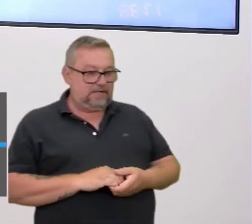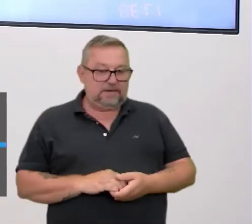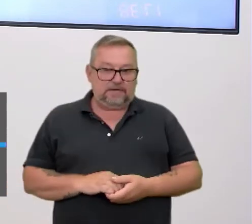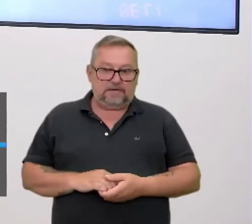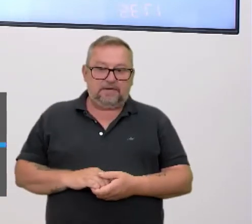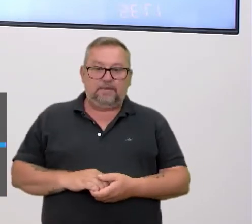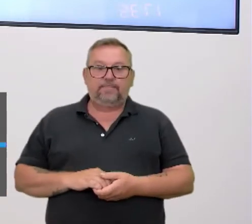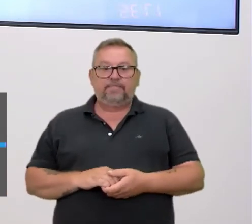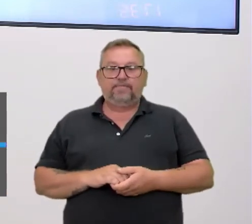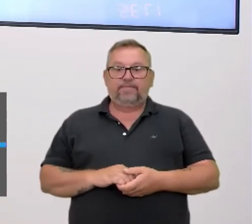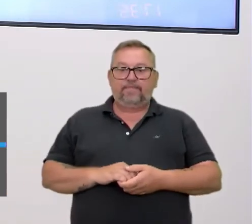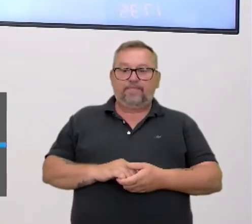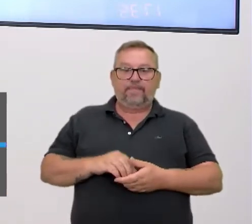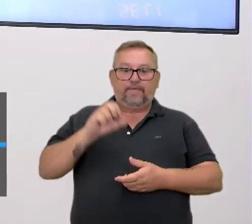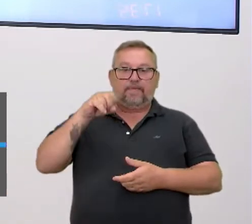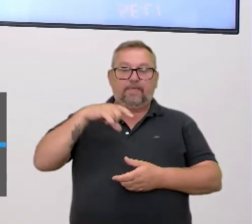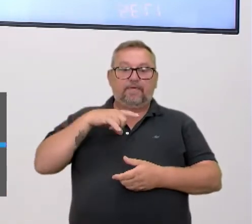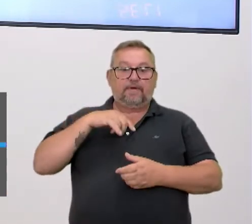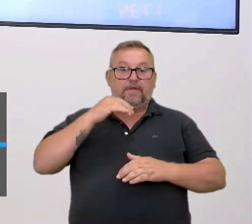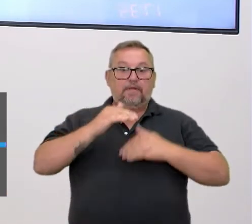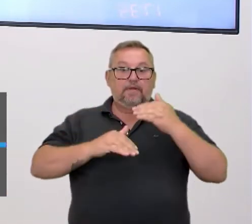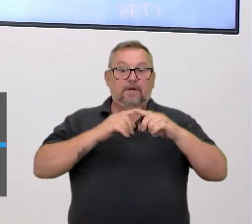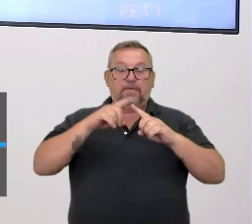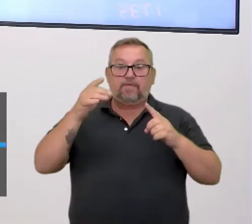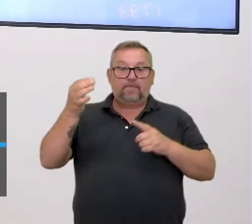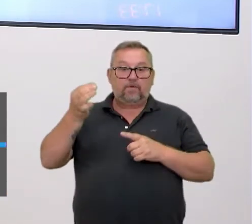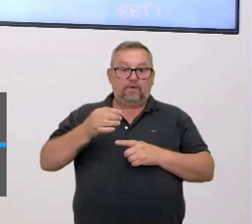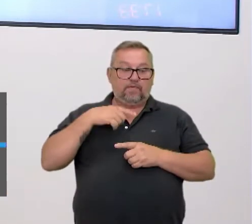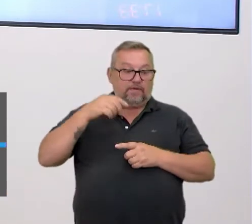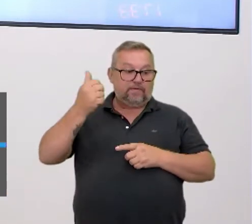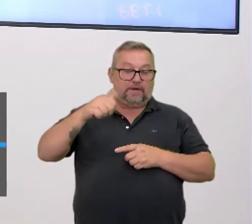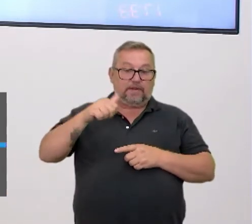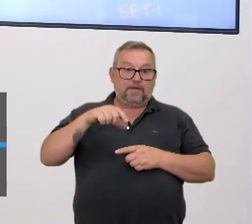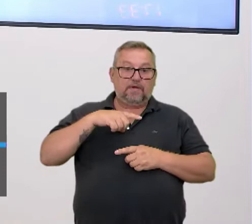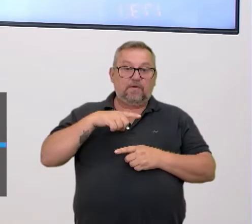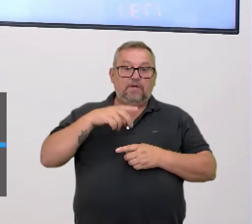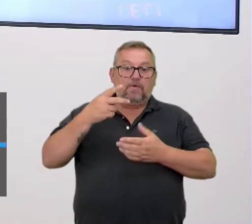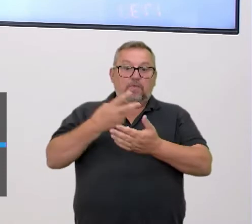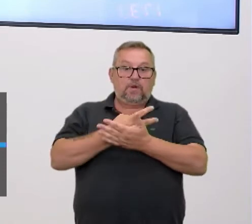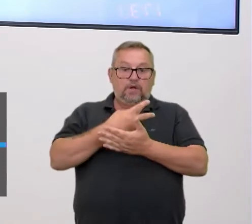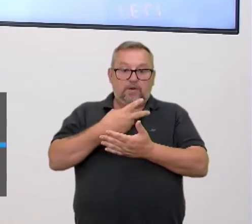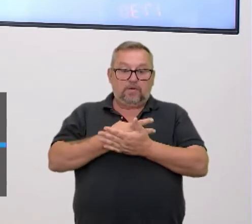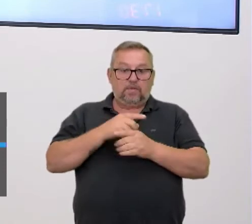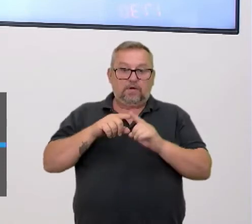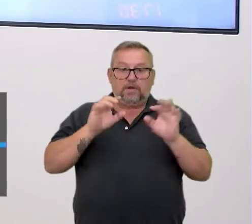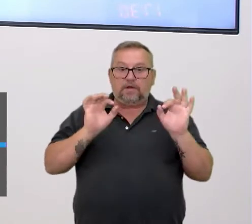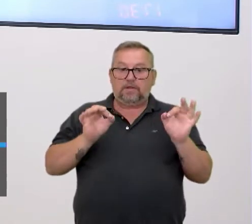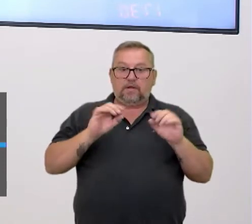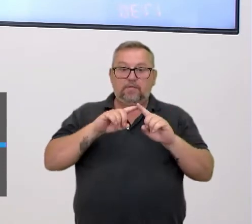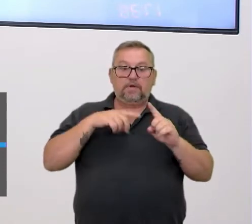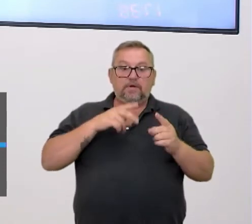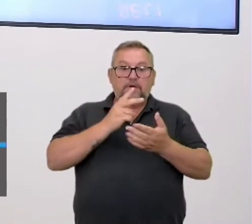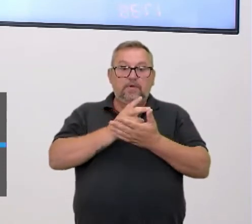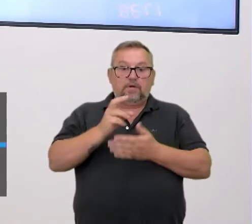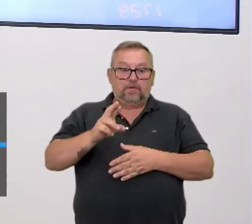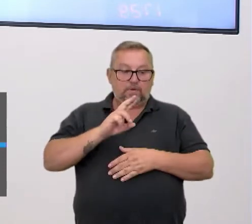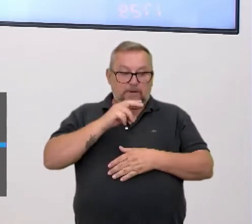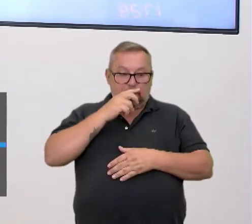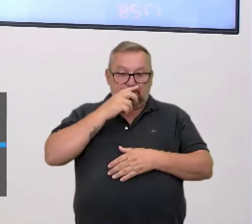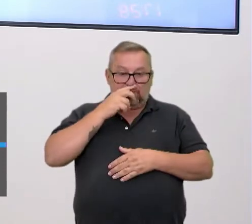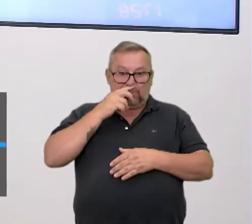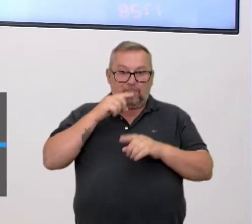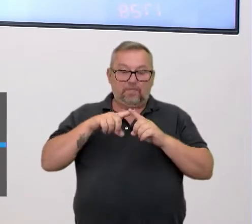bacana. Se essas etapas não forem corretas, você vai analisar onde está o erro, que nem sempre está lá no resultado final, muito